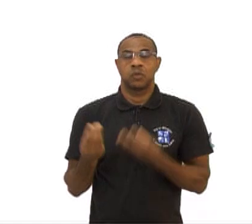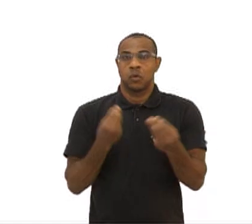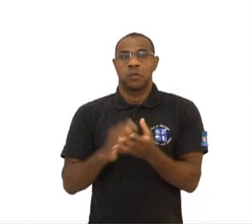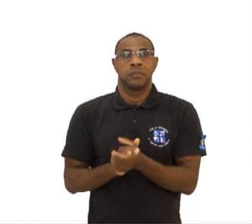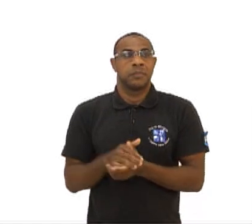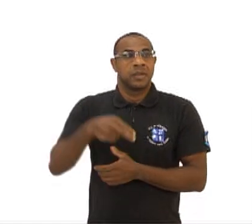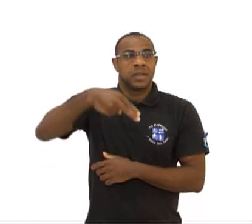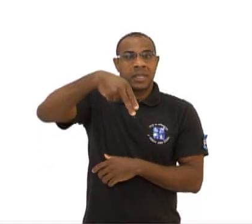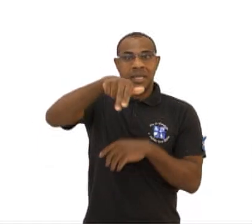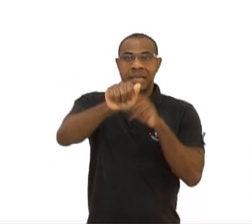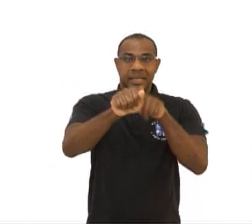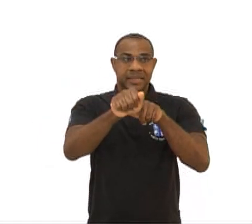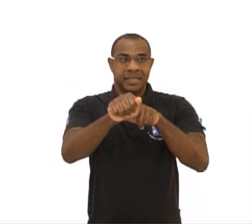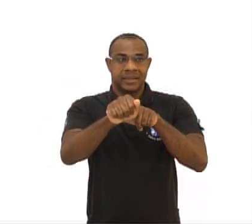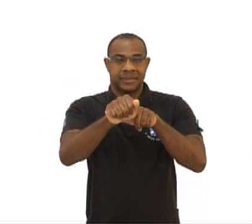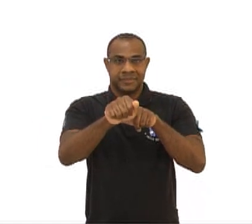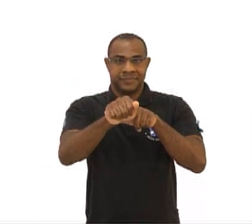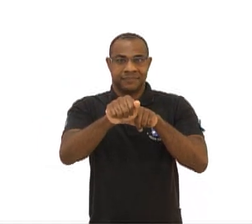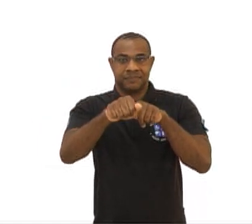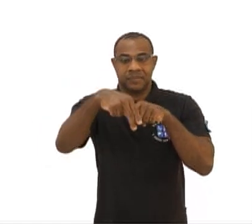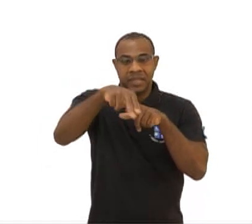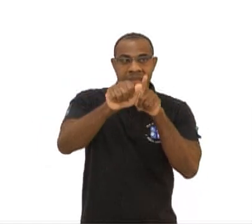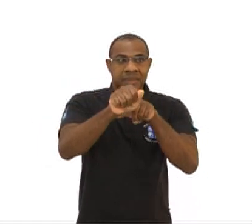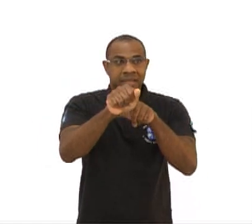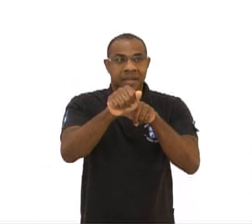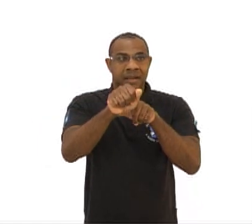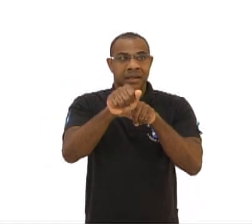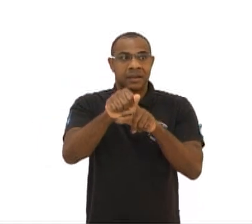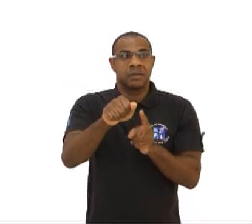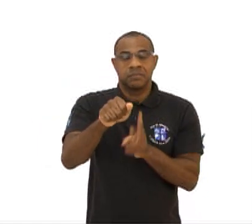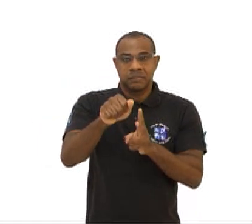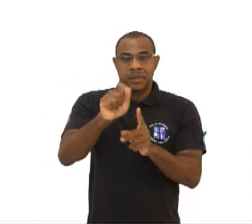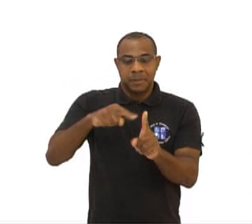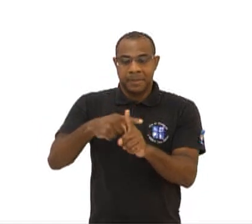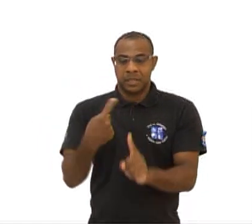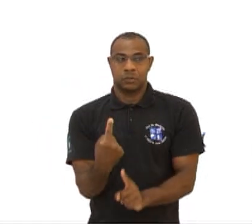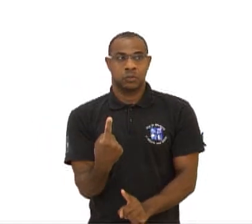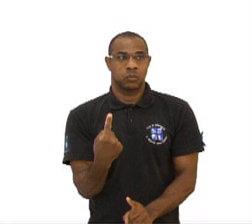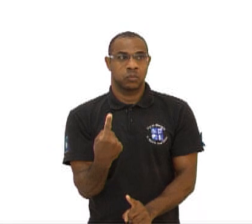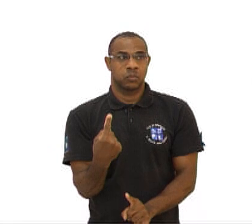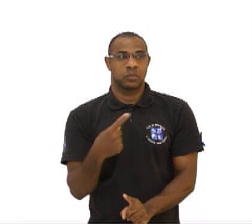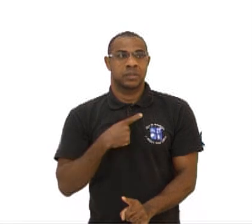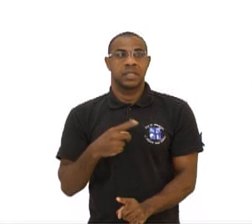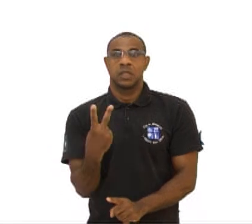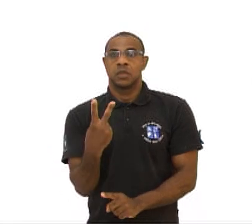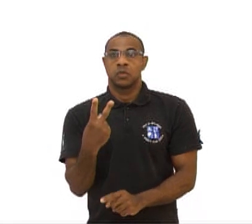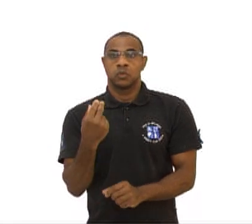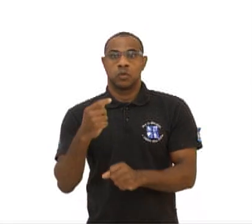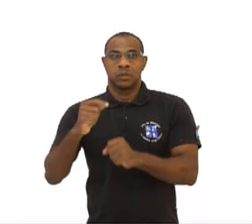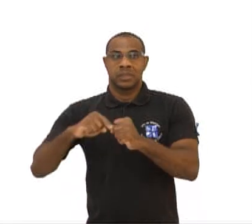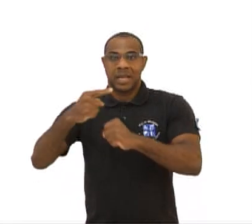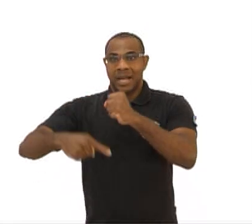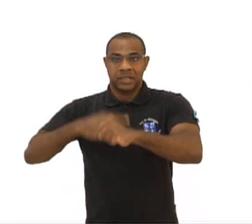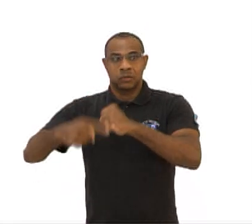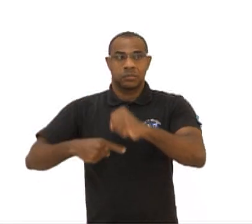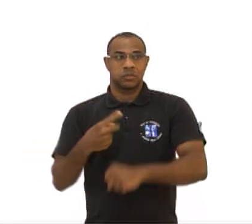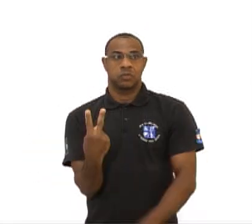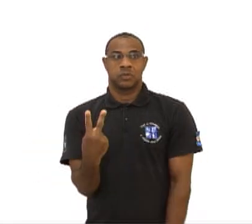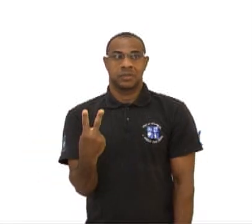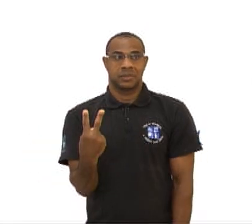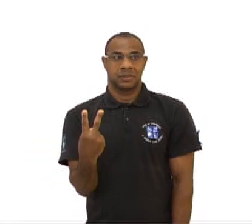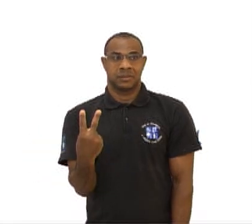O sódio é metal alcalino, né? Então, NOx fixo mais 1. Como eu tenho 2 átomos, 2 vezes 1.